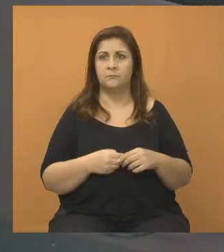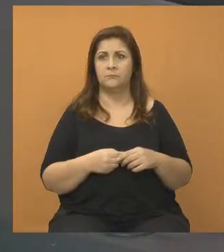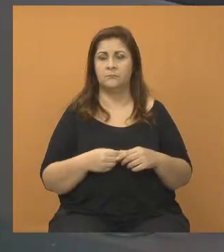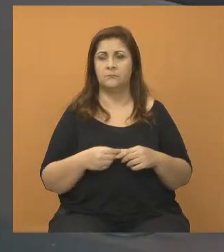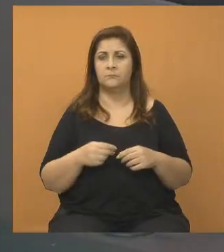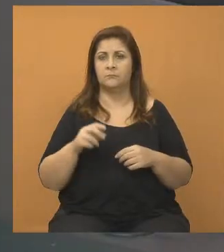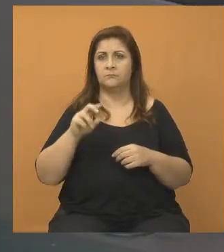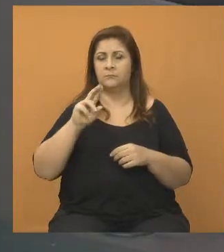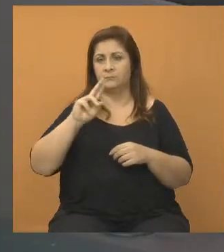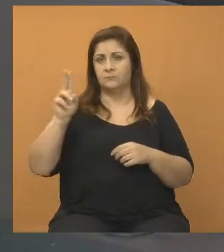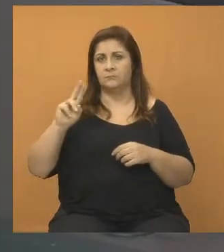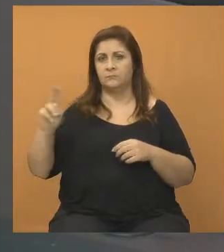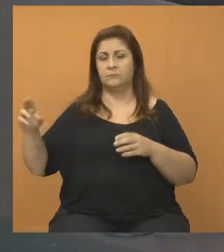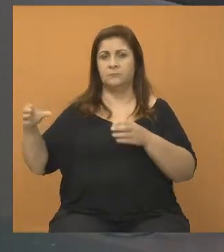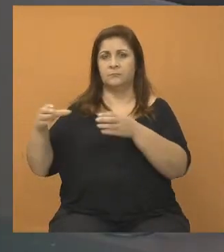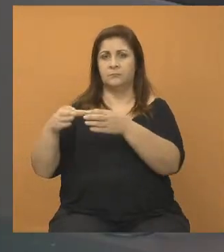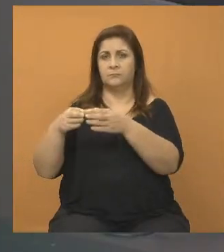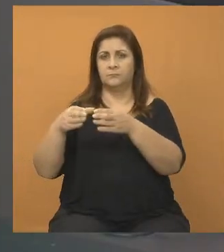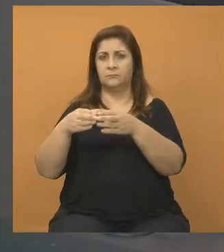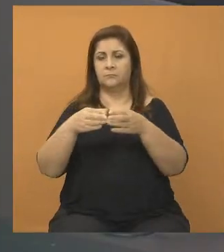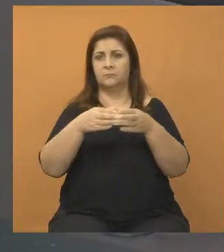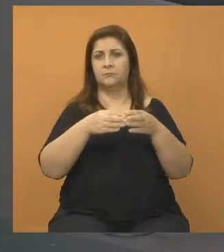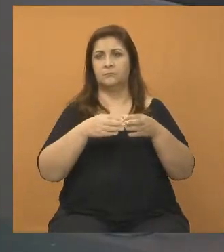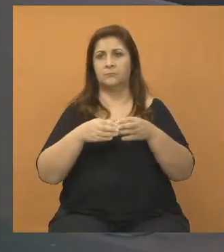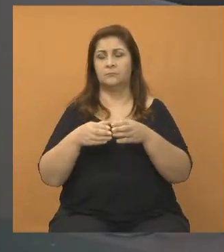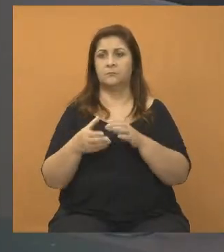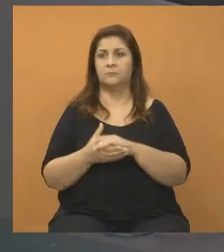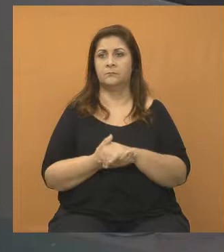abril, Jardim Paraíba,